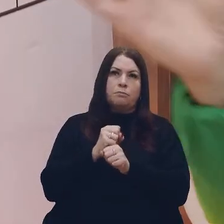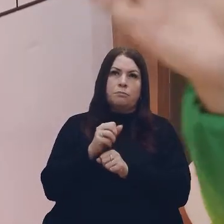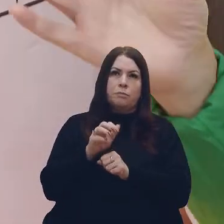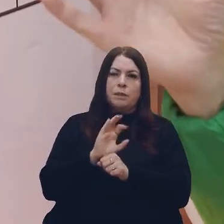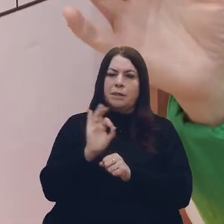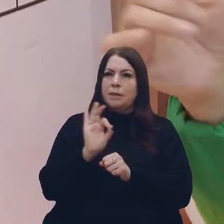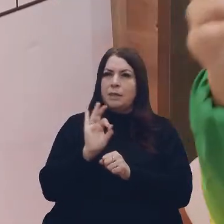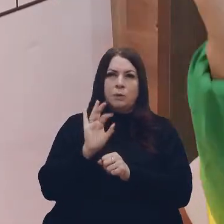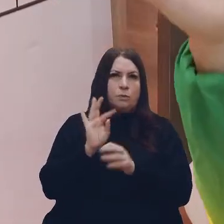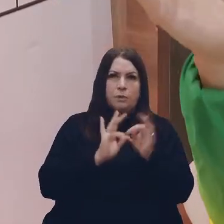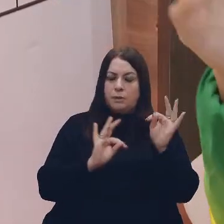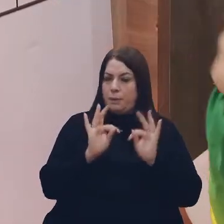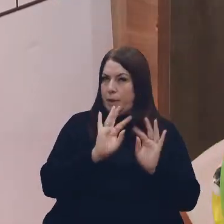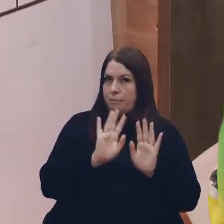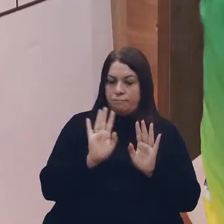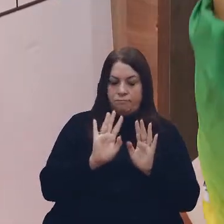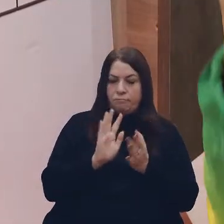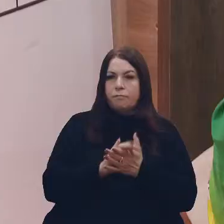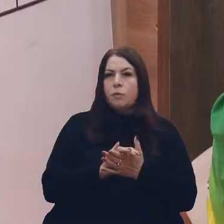praticamente